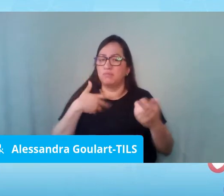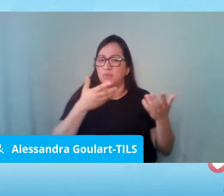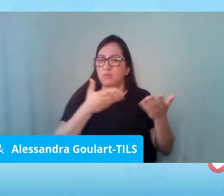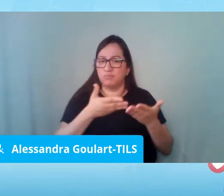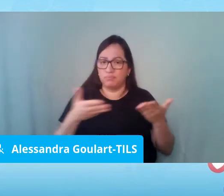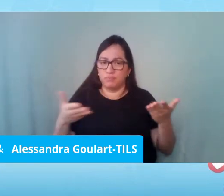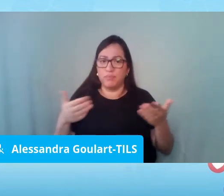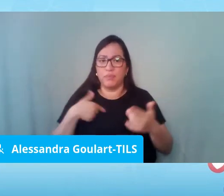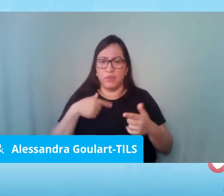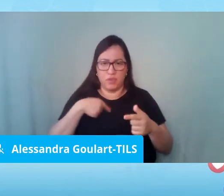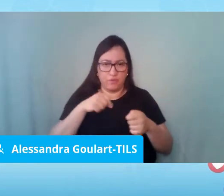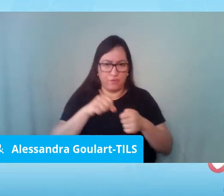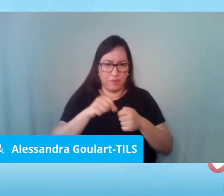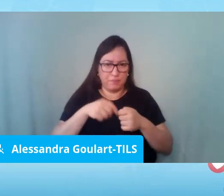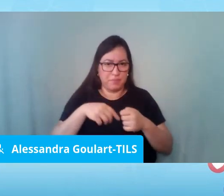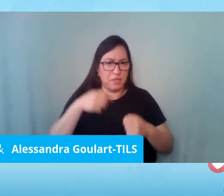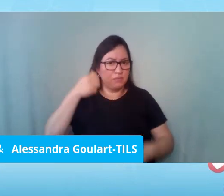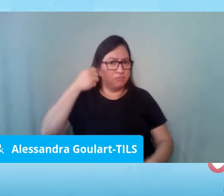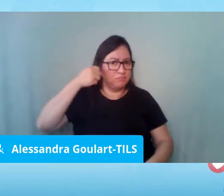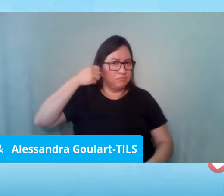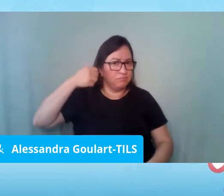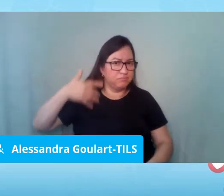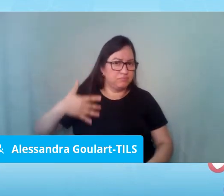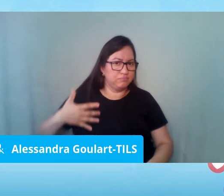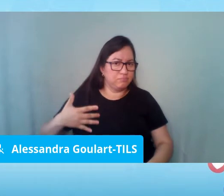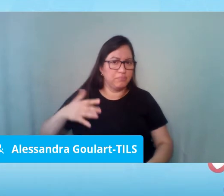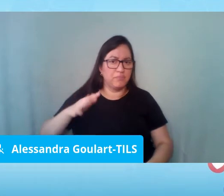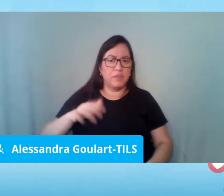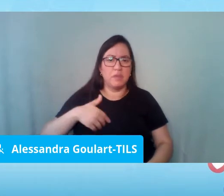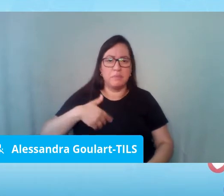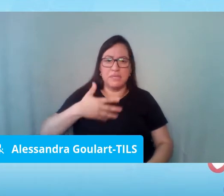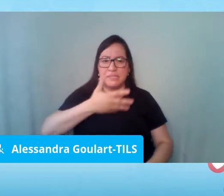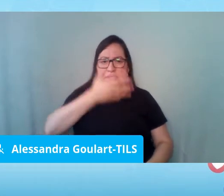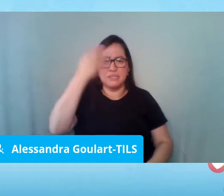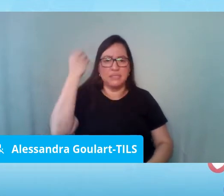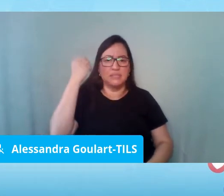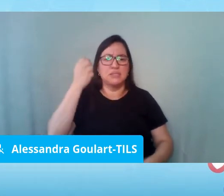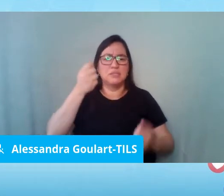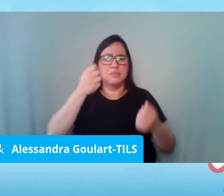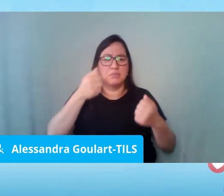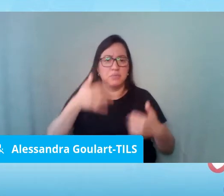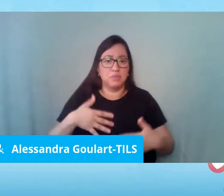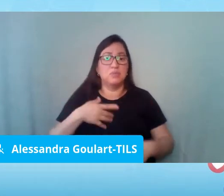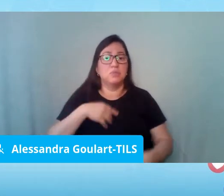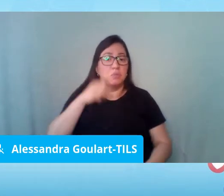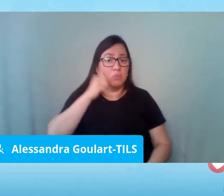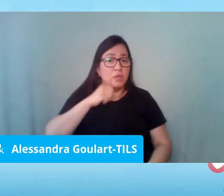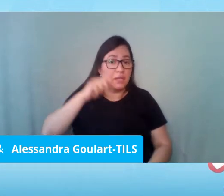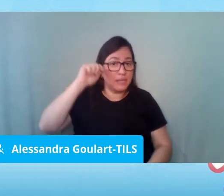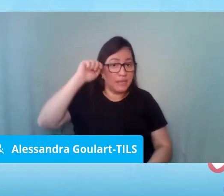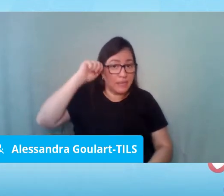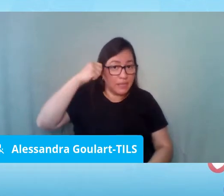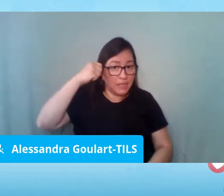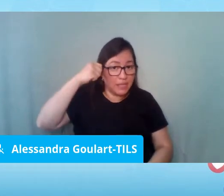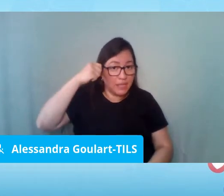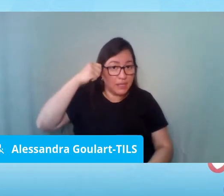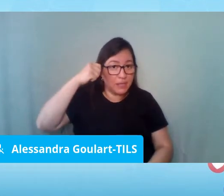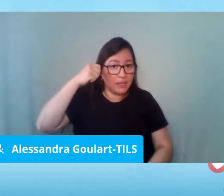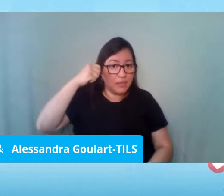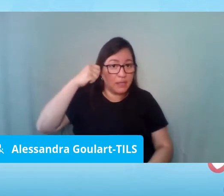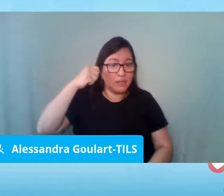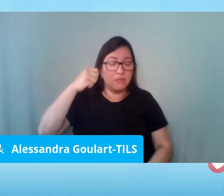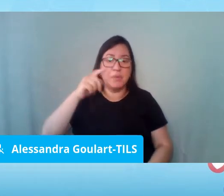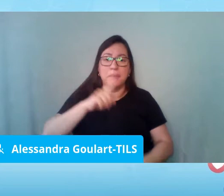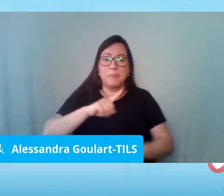minha audiodescrição, eu esqueci de falar uma coisa que é muito importante, né? Eu sou uma mulher negra, mas eu tenho um tom de pele mais